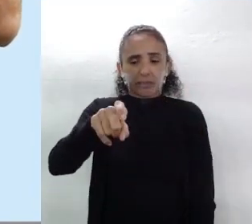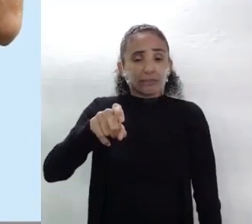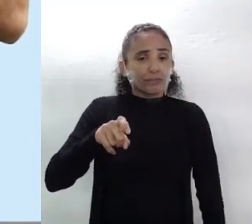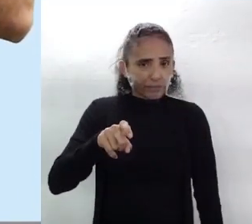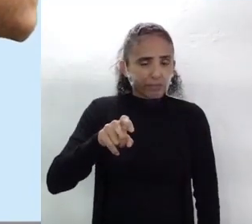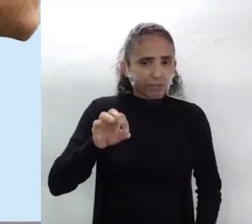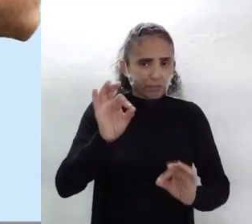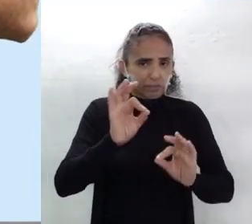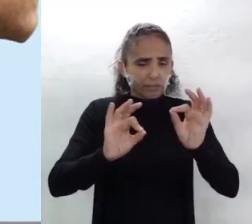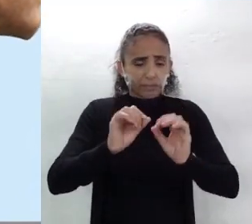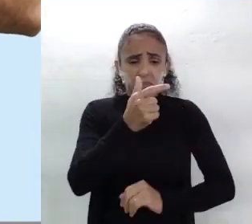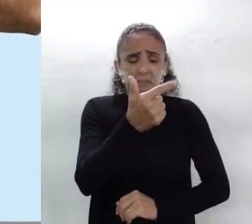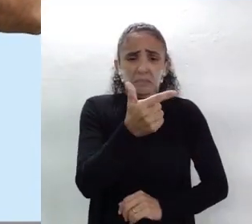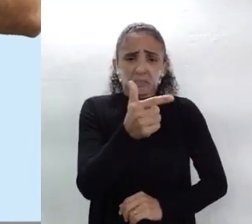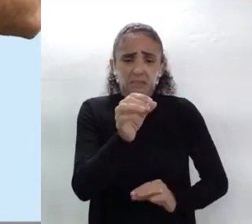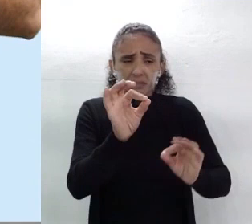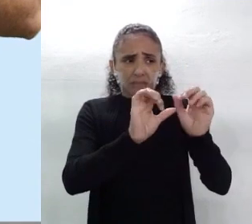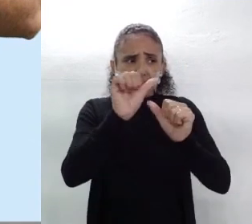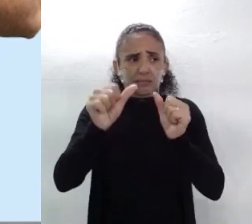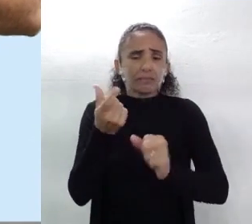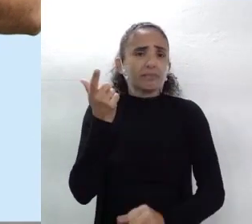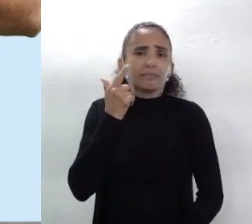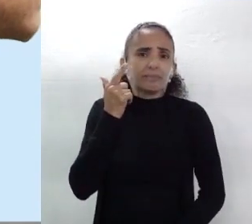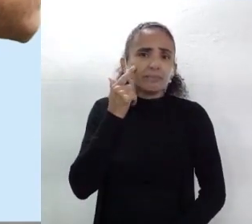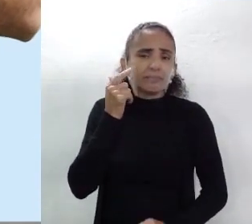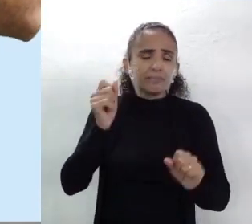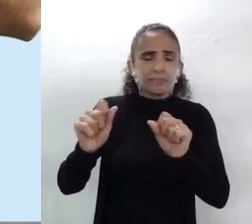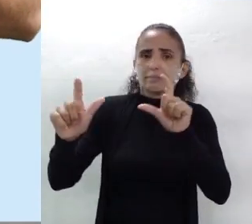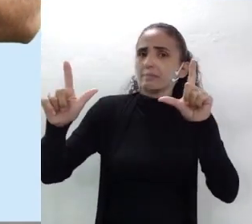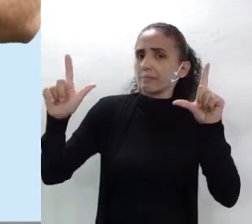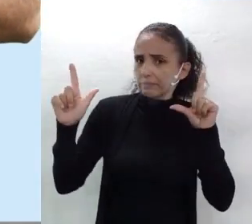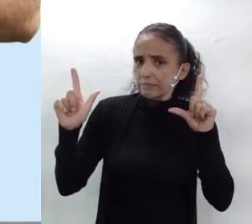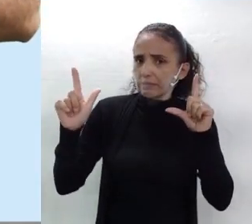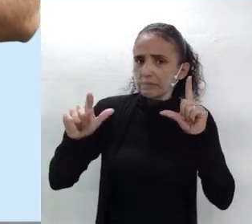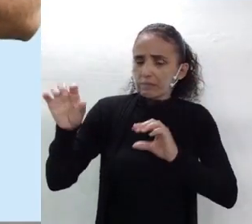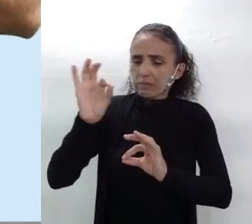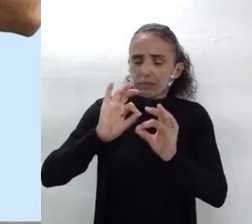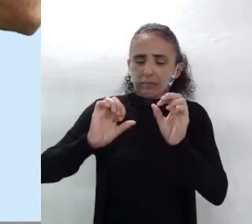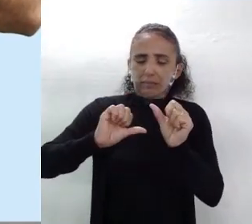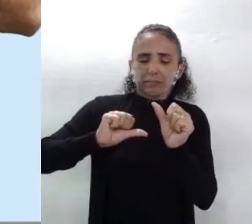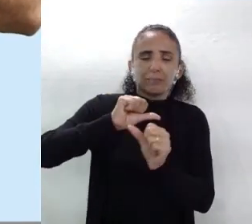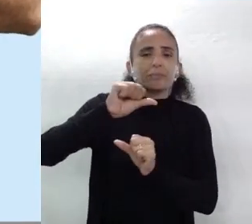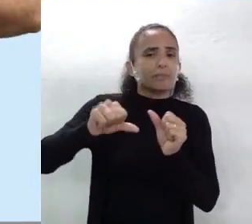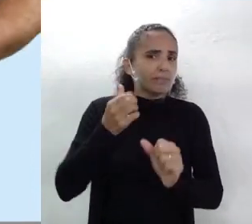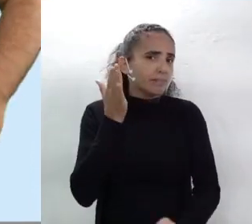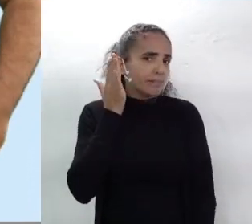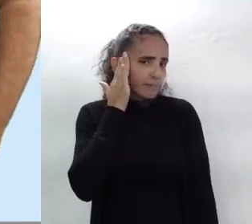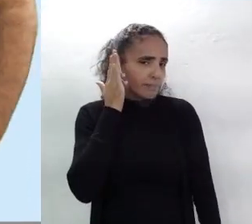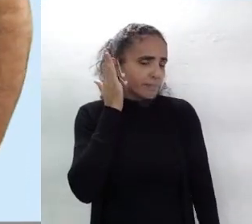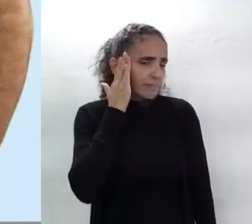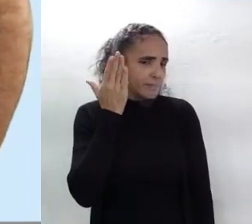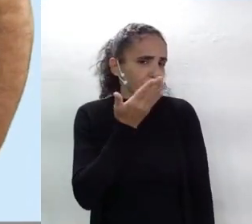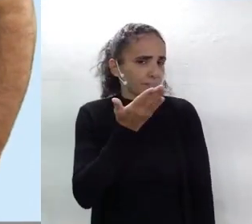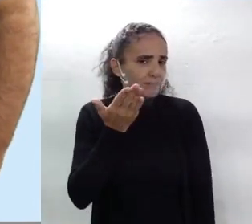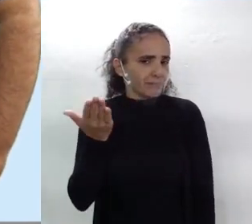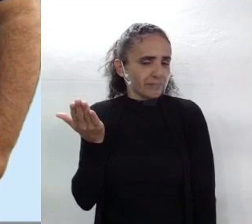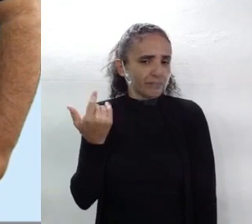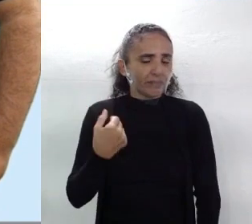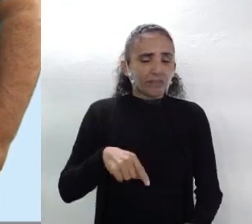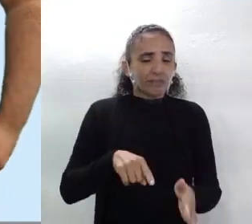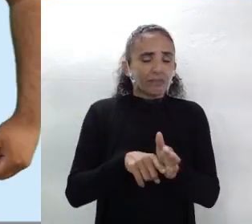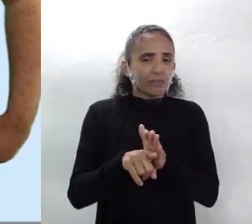esquerdo. Quem não tem x passa para o outro lado, realizando as operações inversas. Sacou? Veja aí mais uma